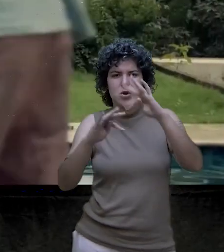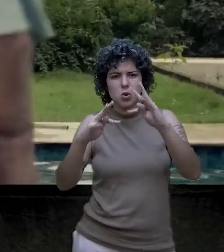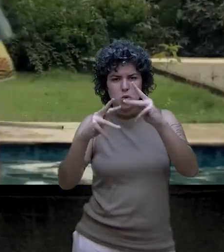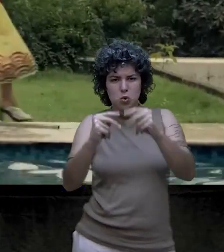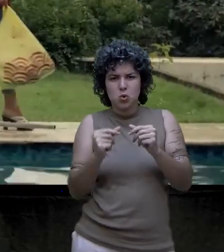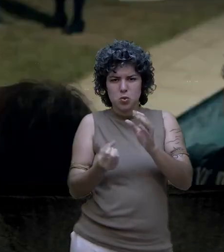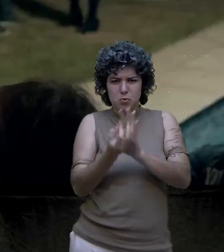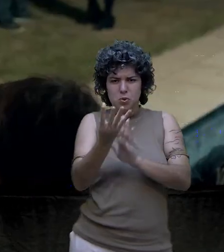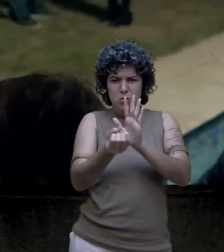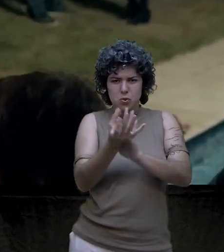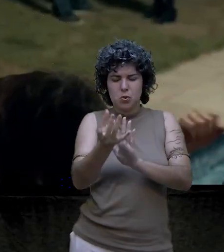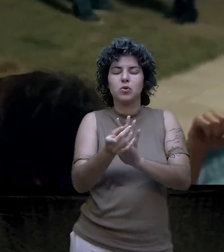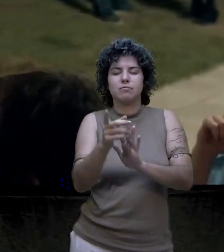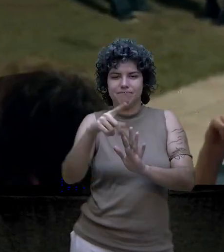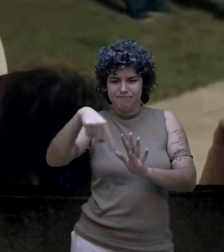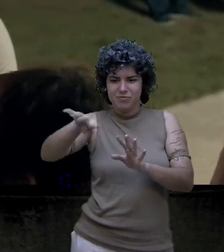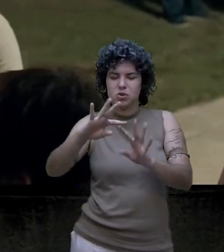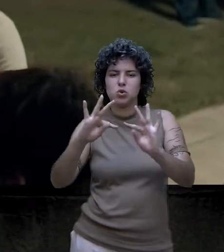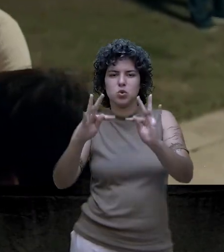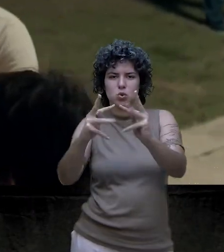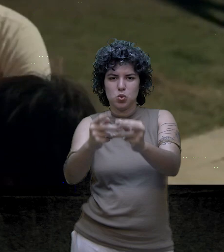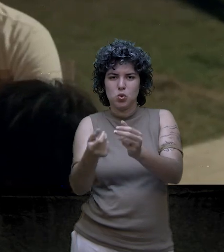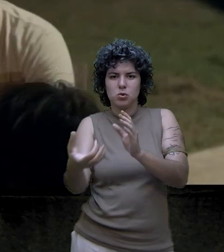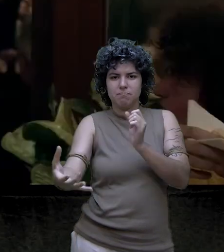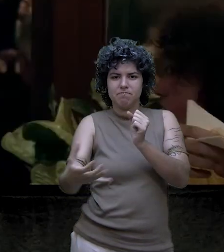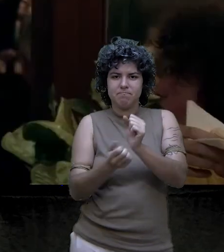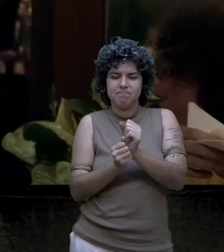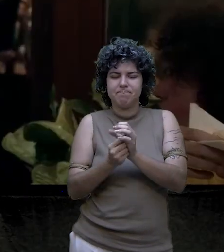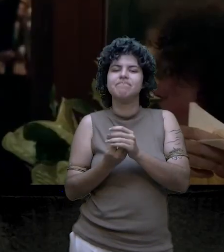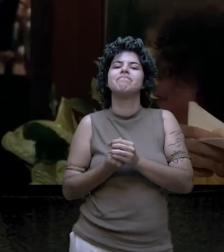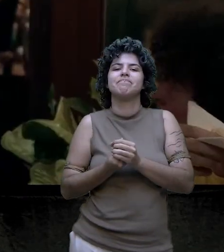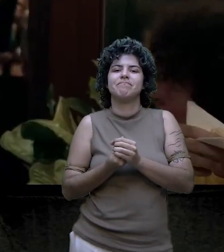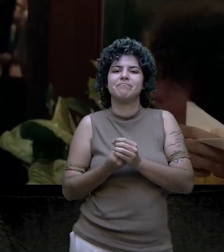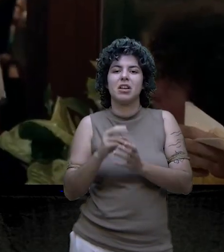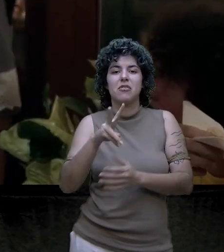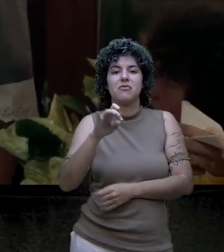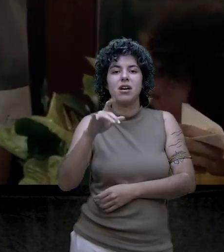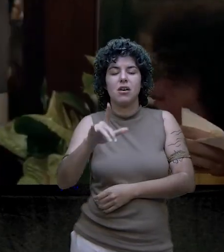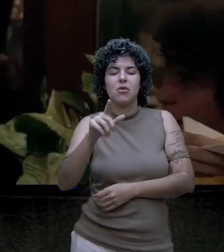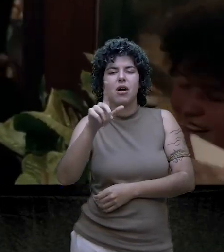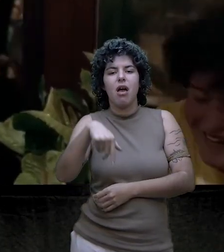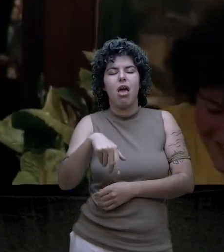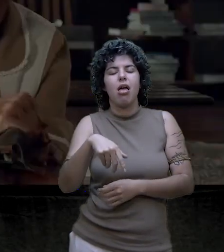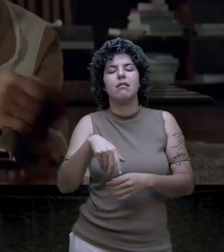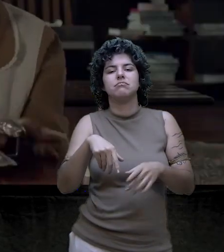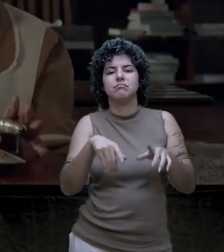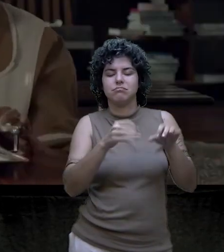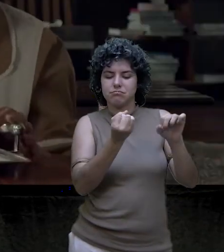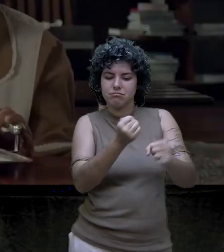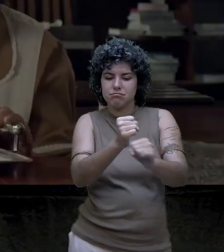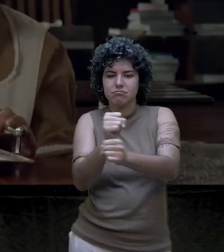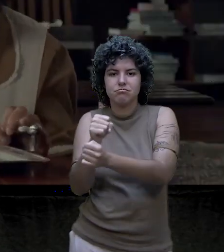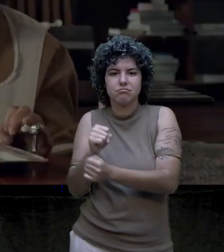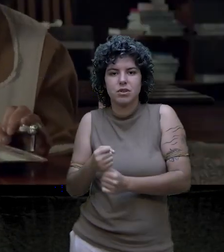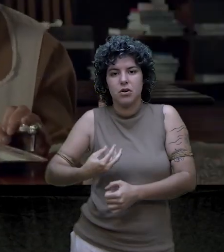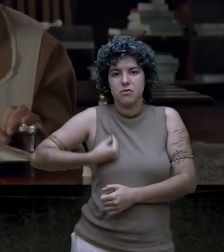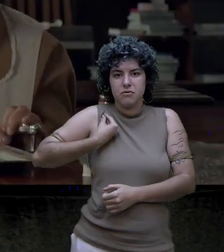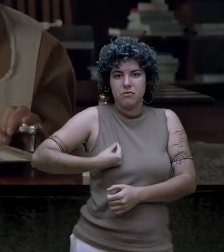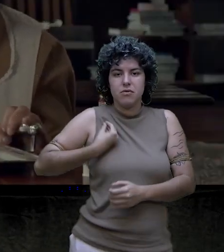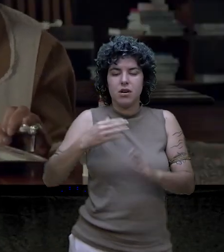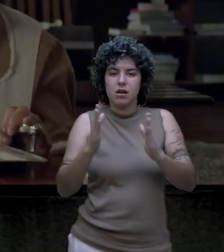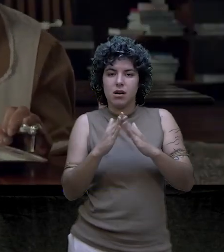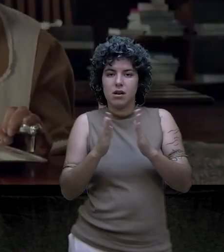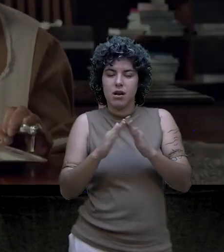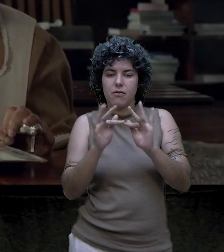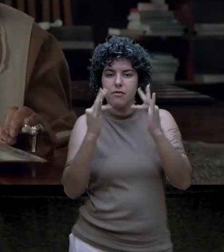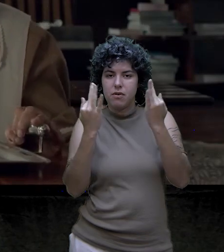por Regina Casé, arrasando como sempre, é uma empregada doméstica que vive na casa de uma família rica de São Paulo,